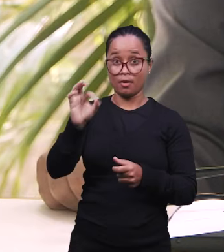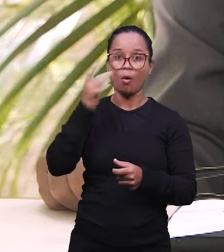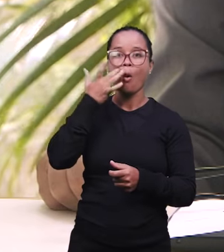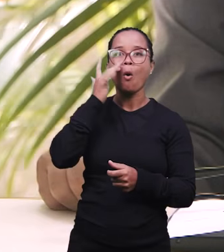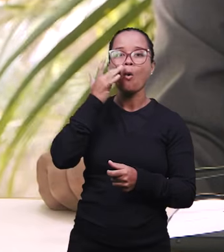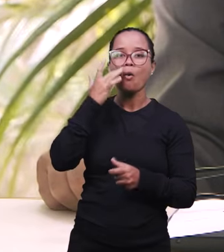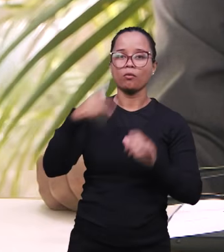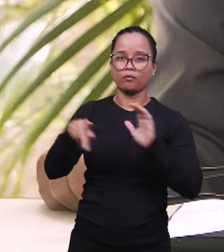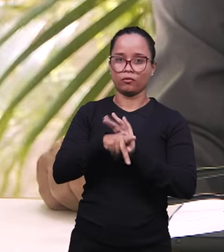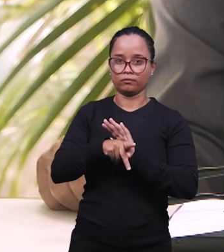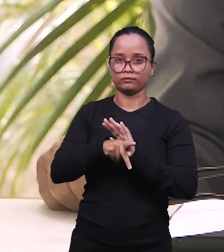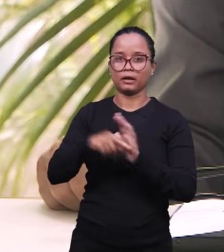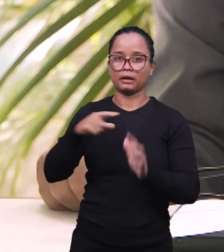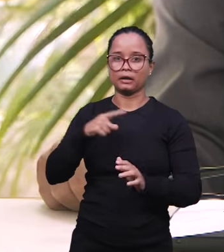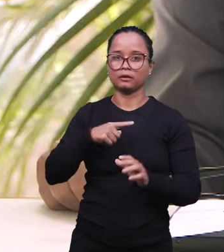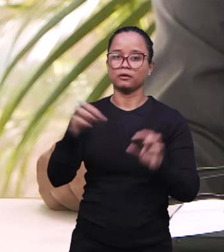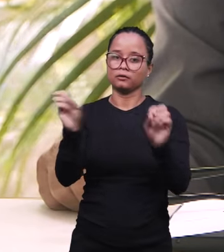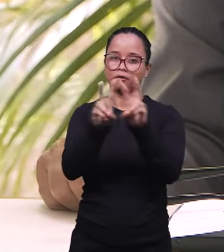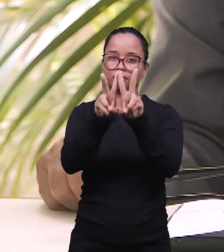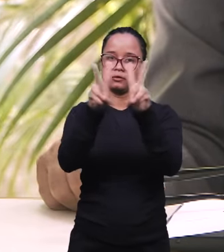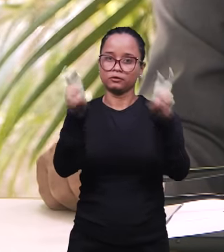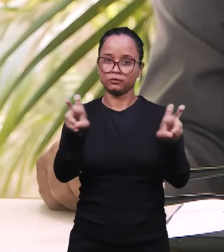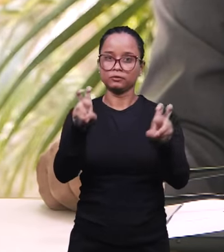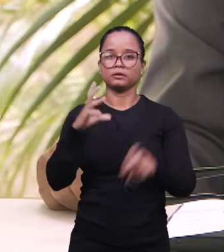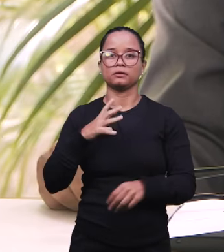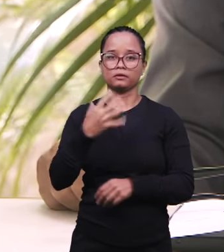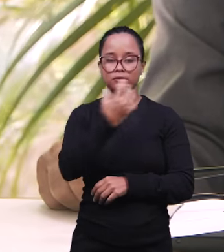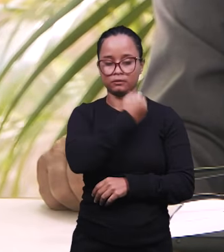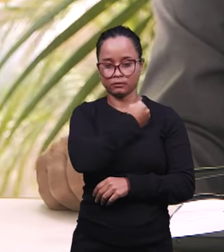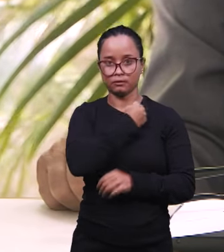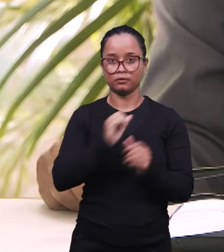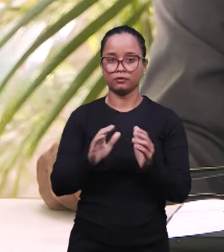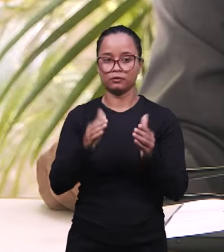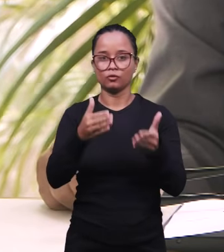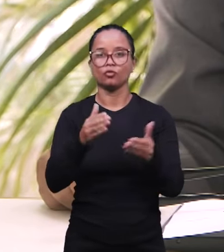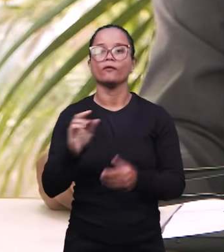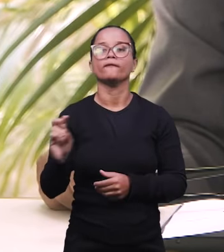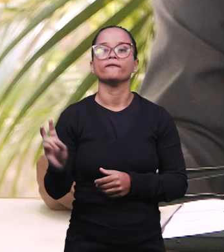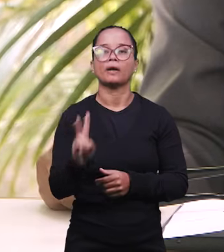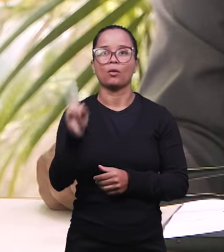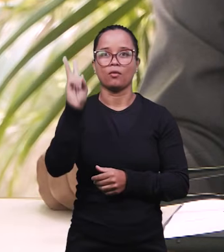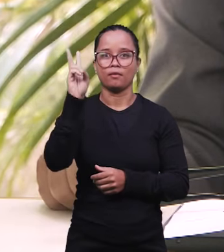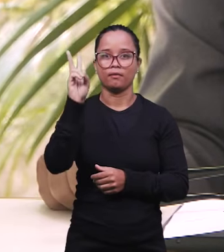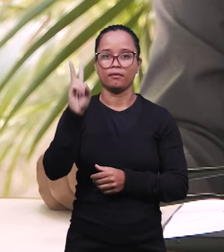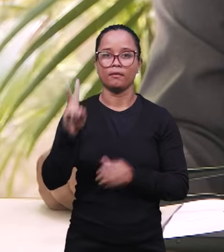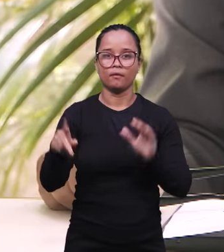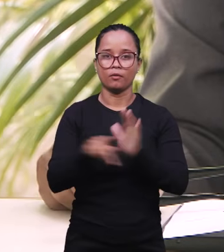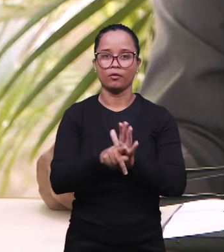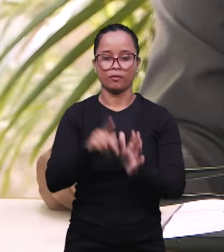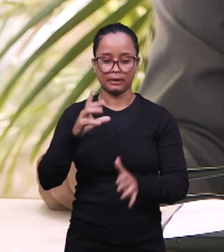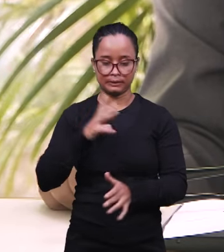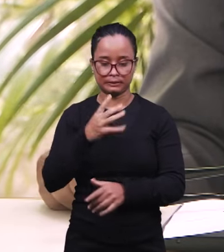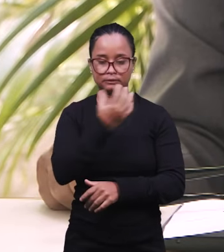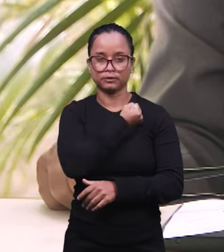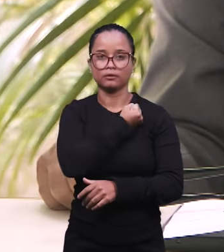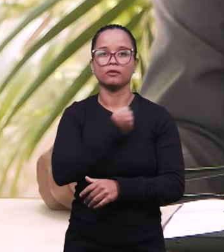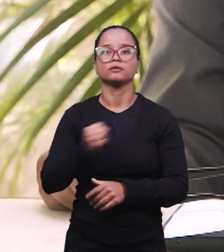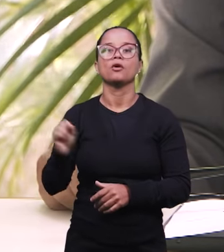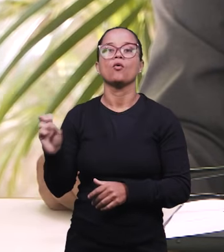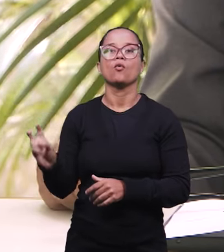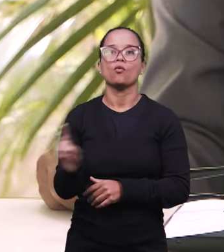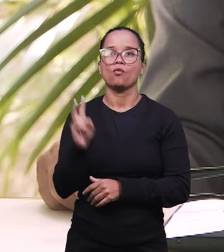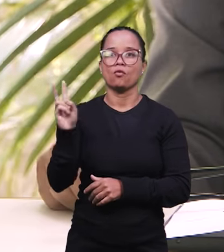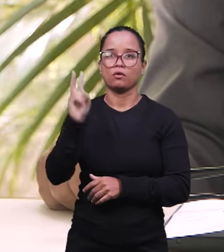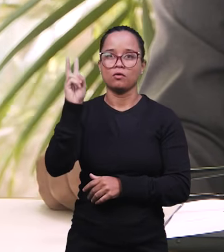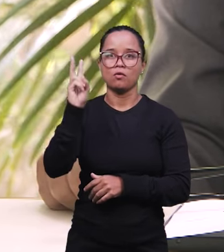na segunda live, nós abordamos o assunto salvação dentro do enfoque do grande valor dessa salvação, do grande valor que